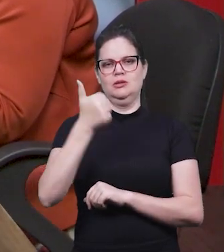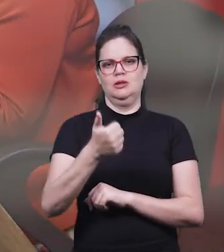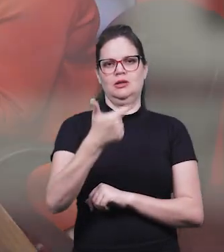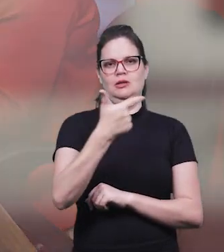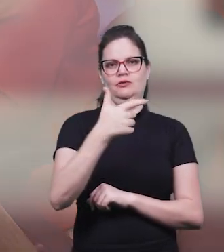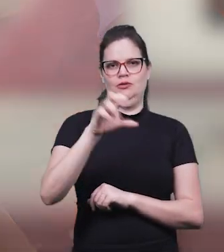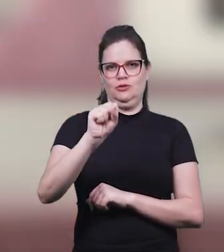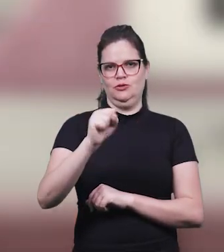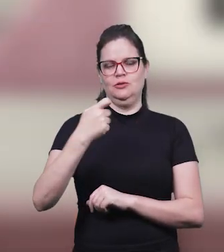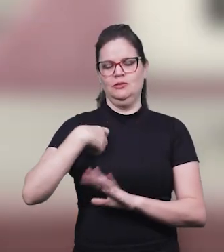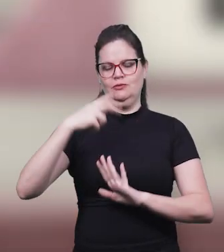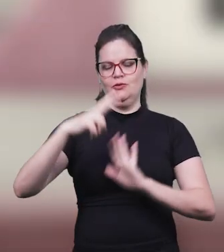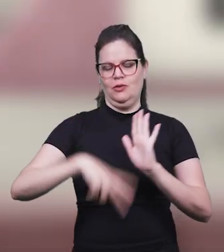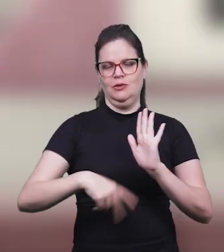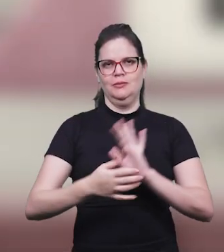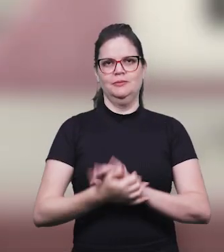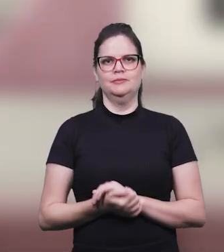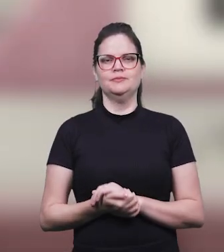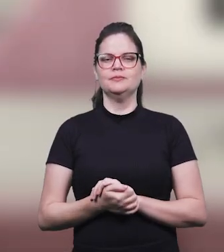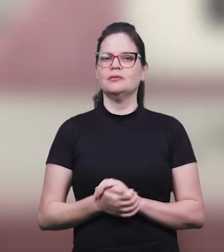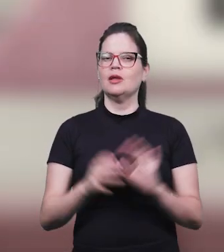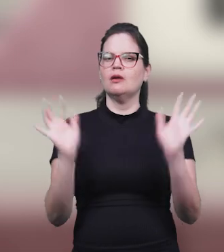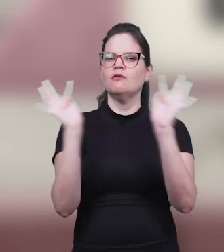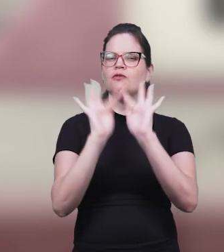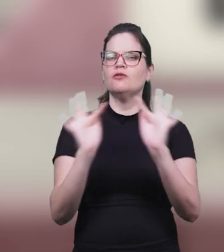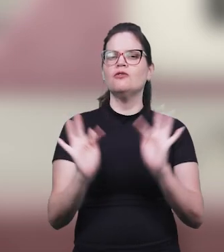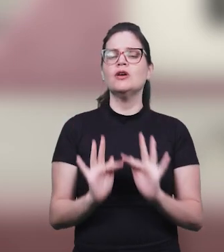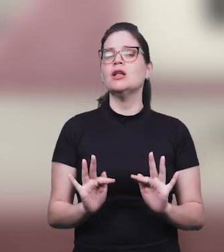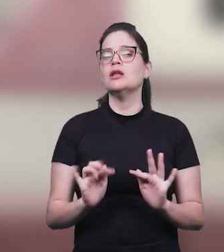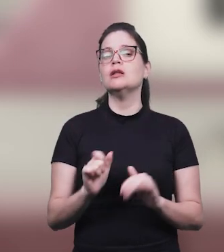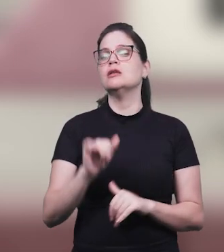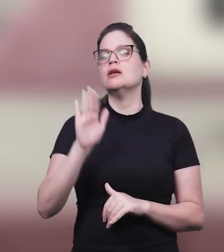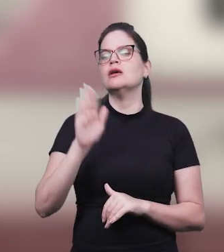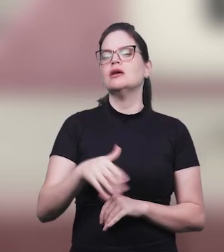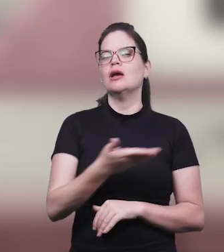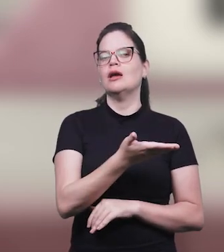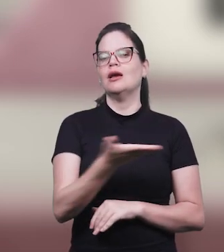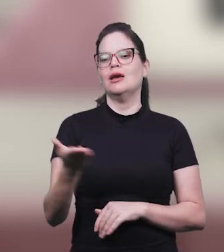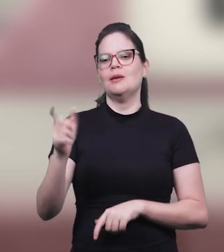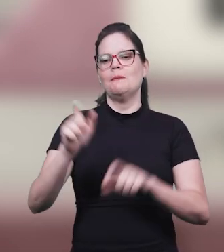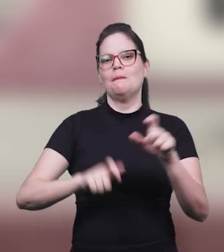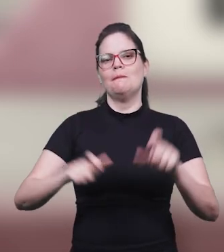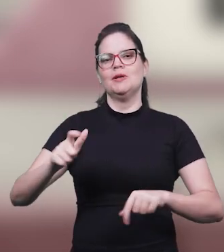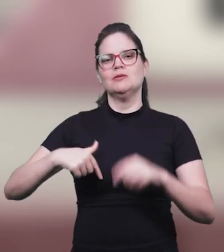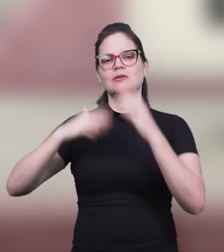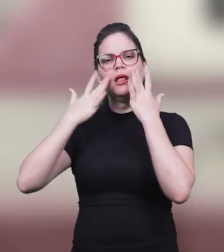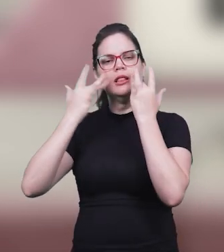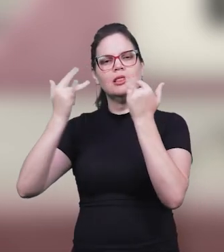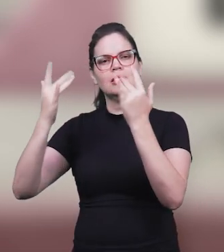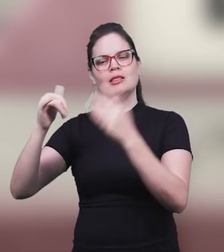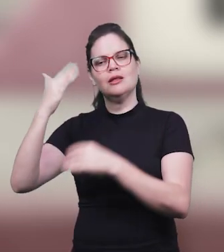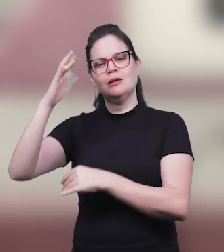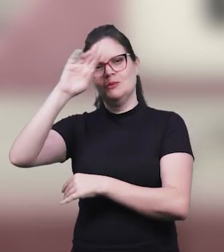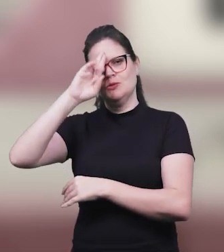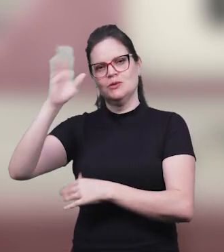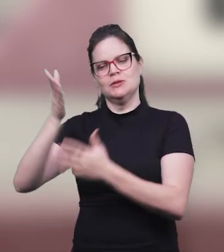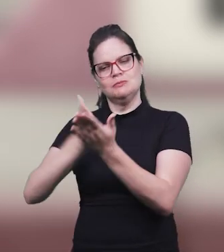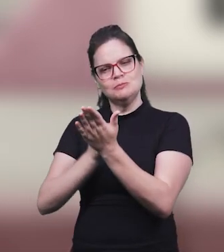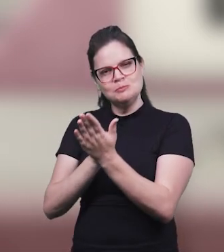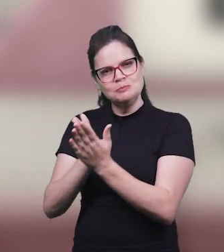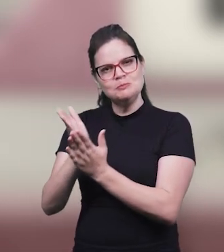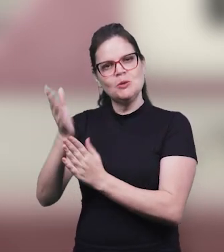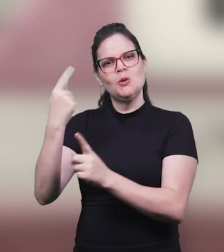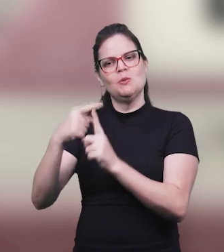aqui. Bem-aventurado aquele que teme ao Senhor e anda nos seus caminhos, pois comerás